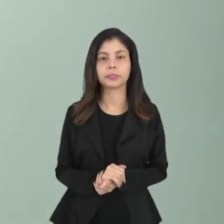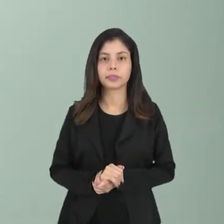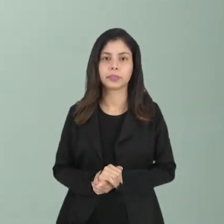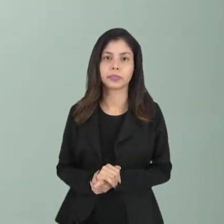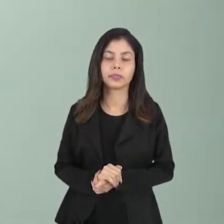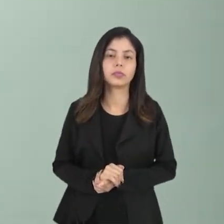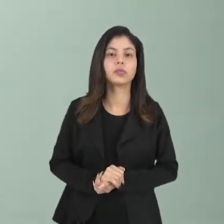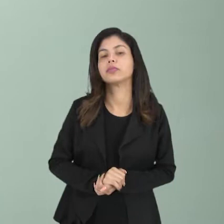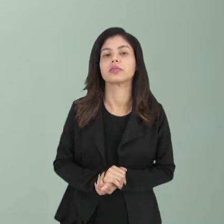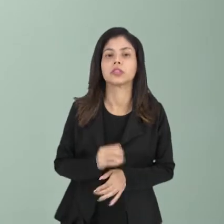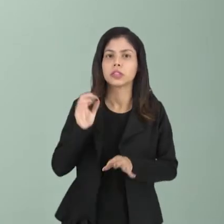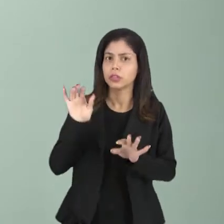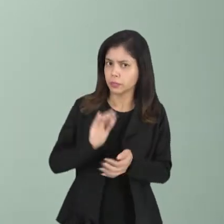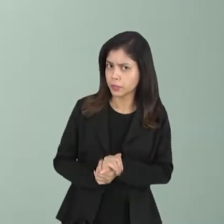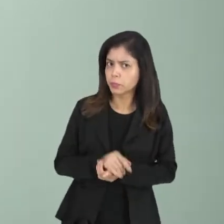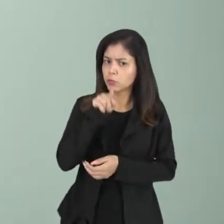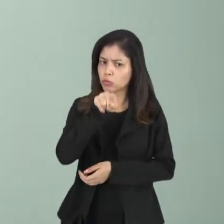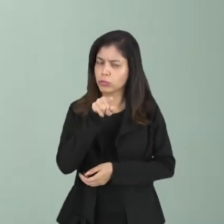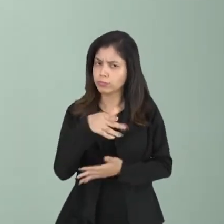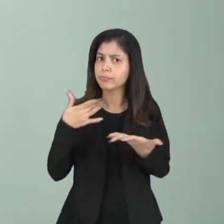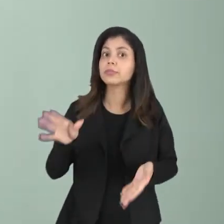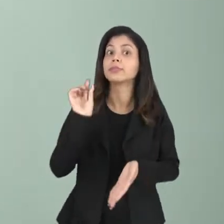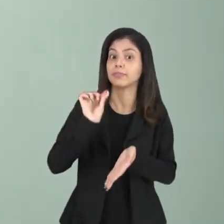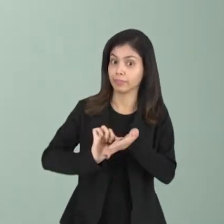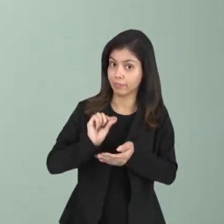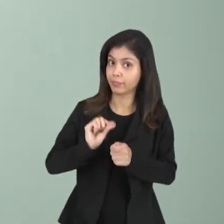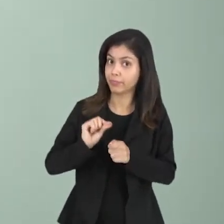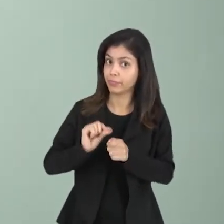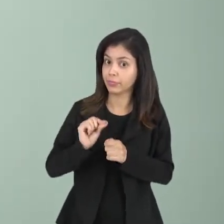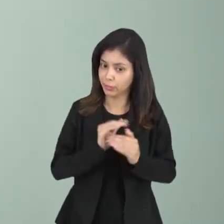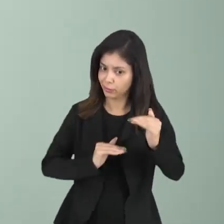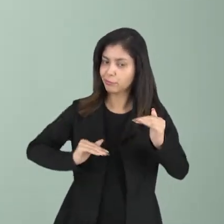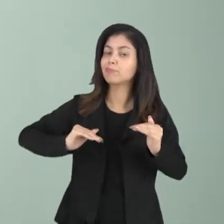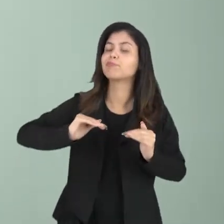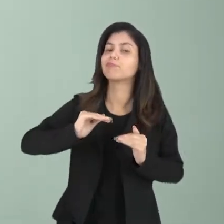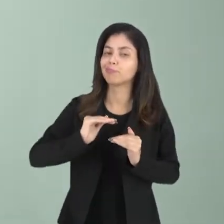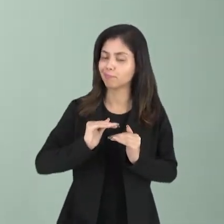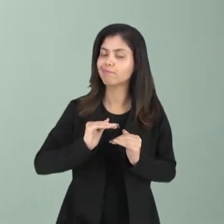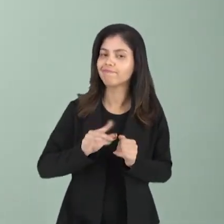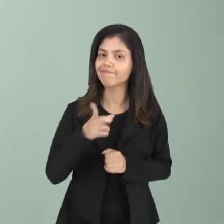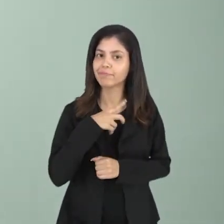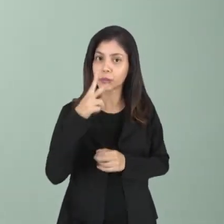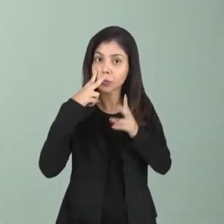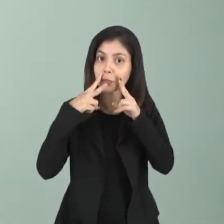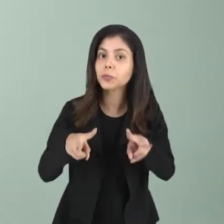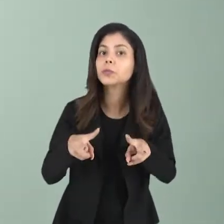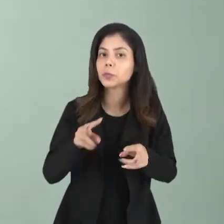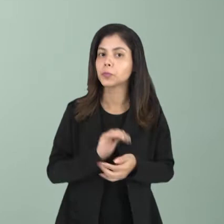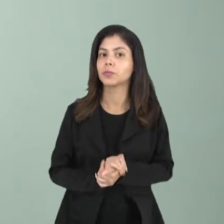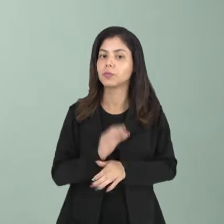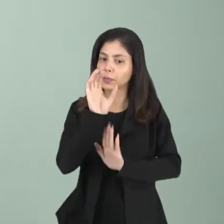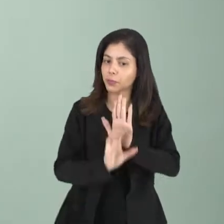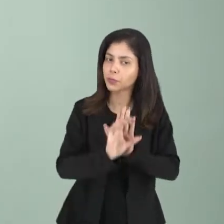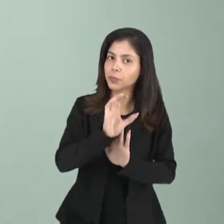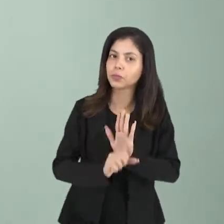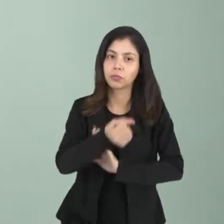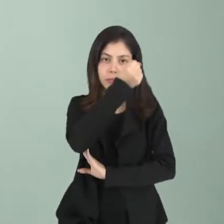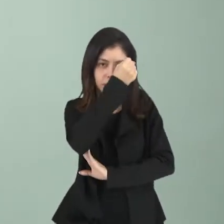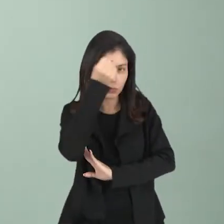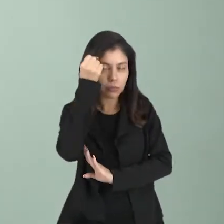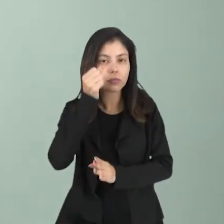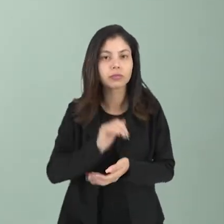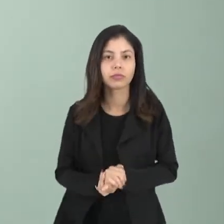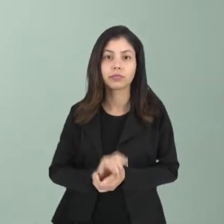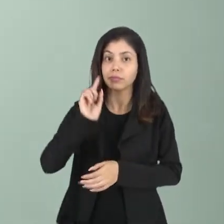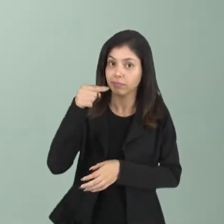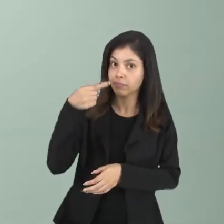o Enem, e que brevemente você irá estar se submetendo, tendo em vista que conteúdos de